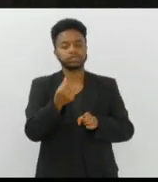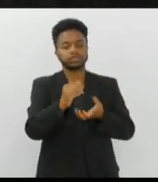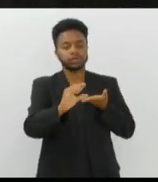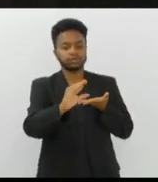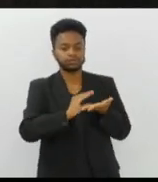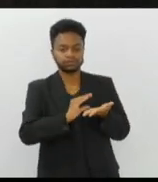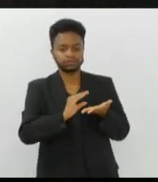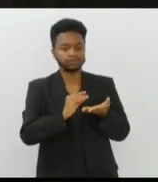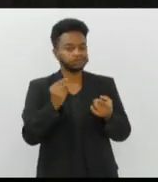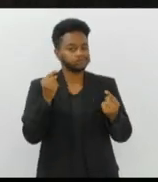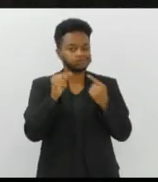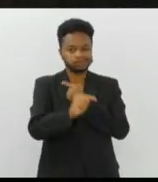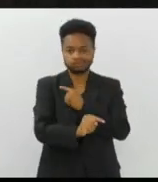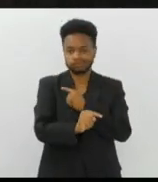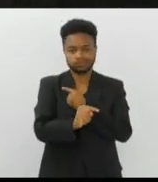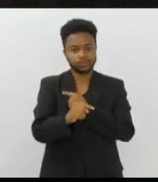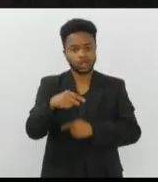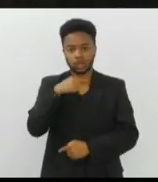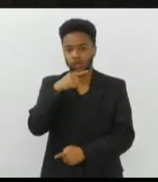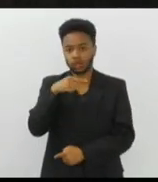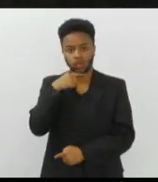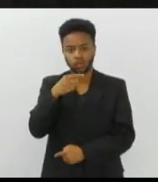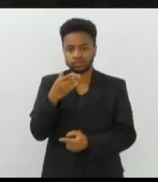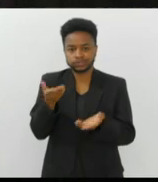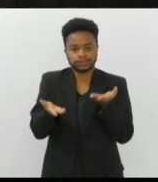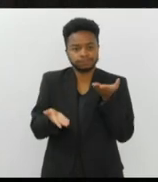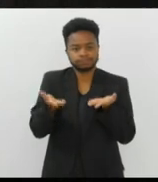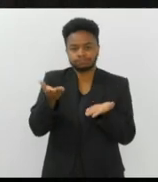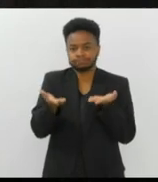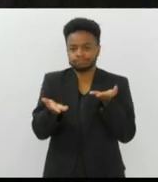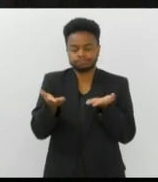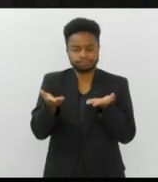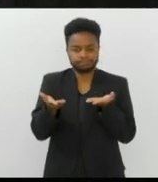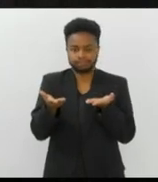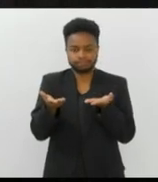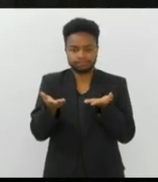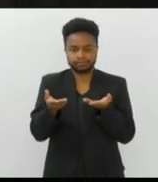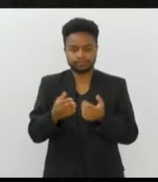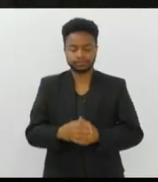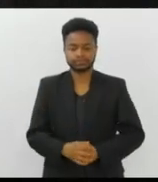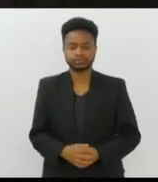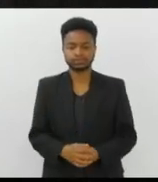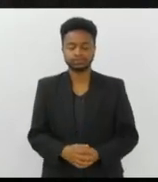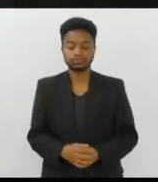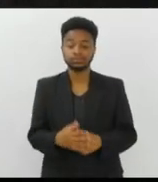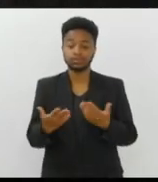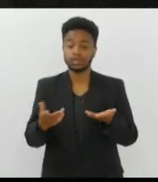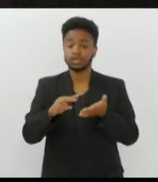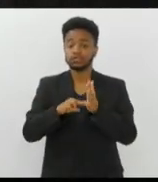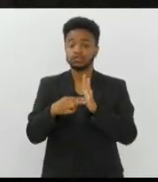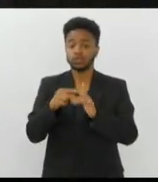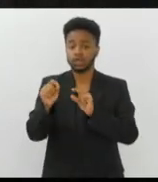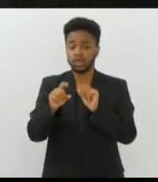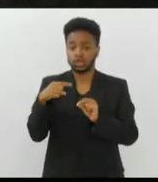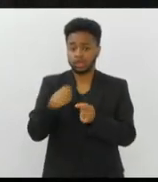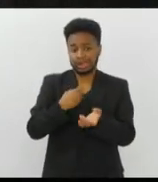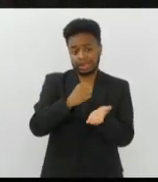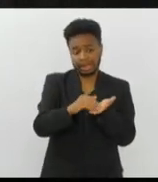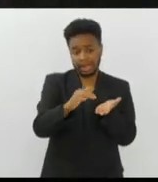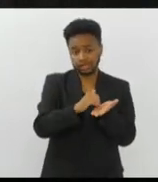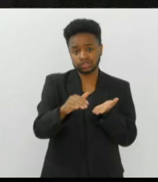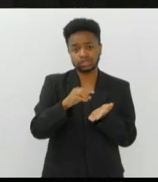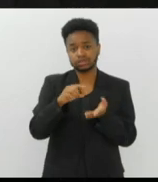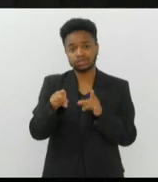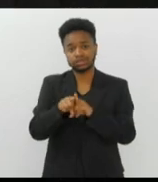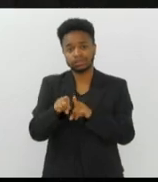não está conseguindo fazer frente à estrutura de despesa. Ou seja, além de não sobrar nada para pagar a dívida,